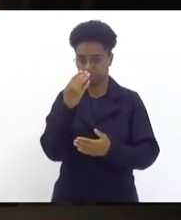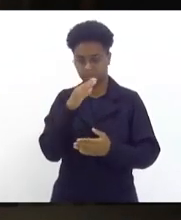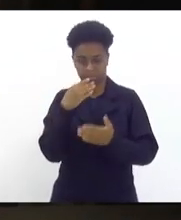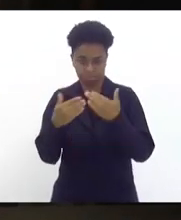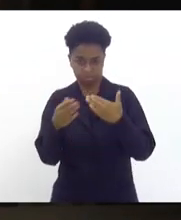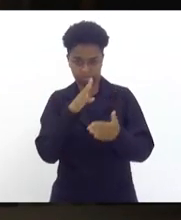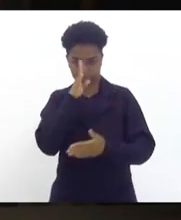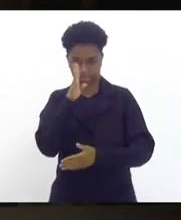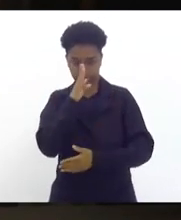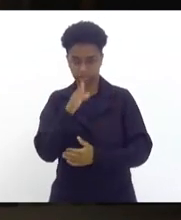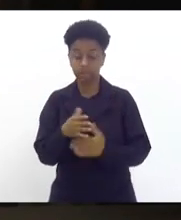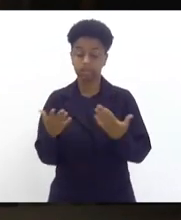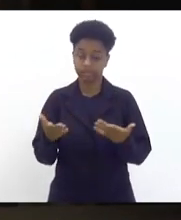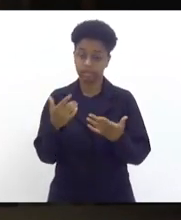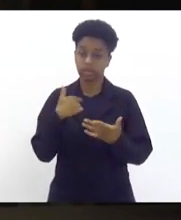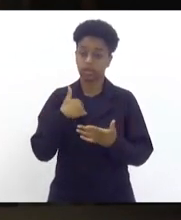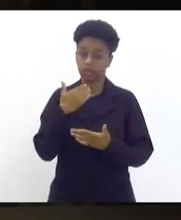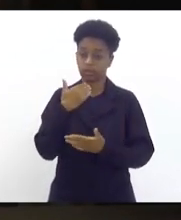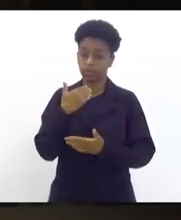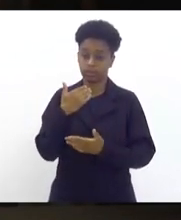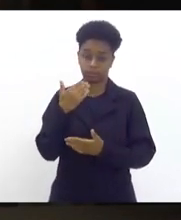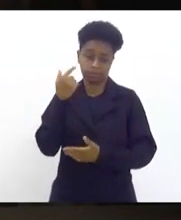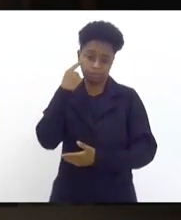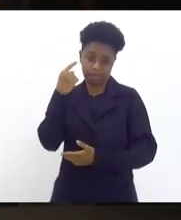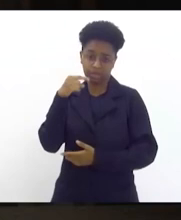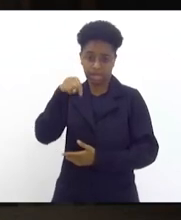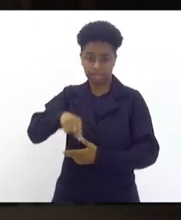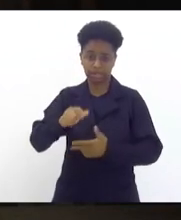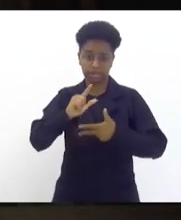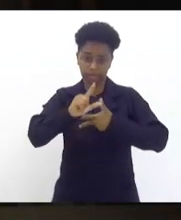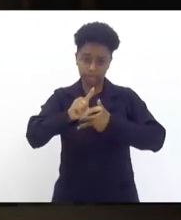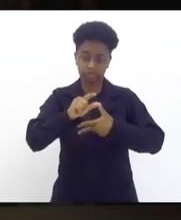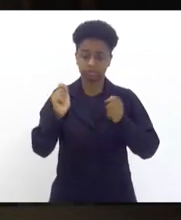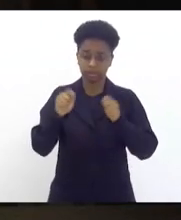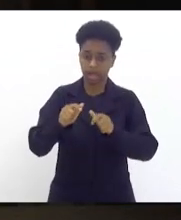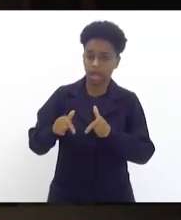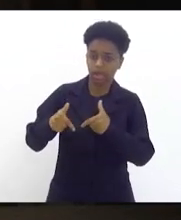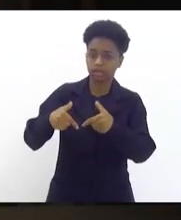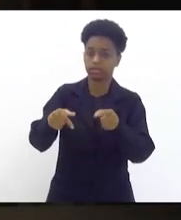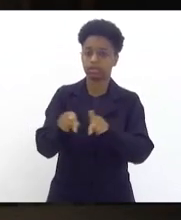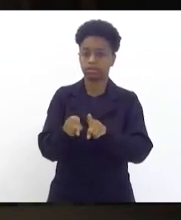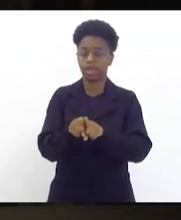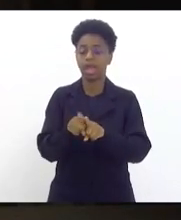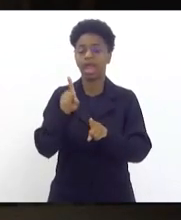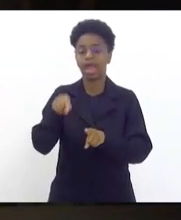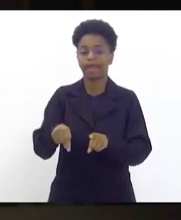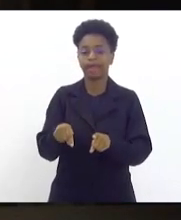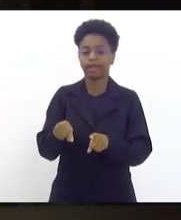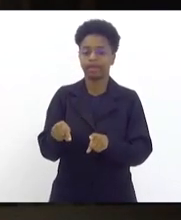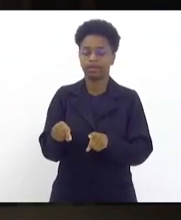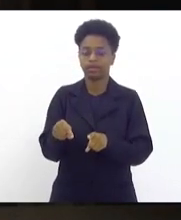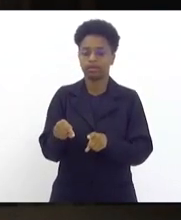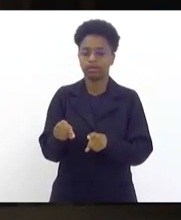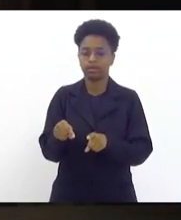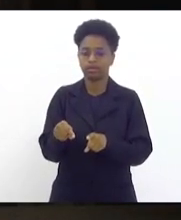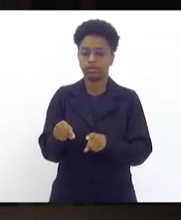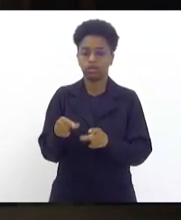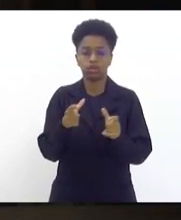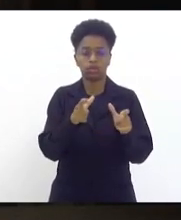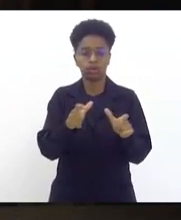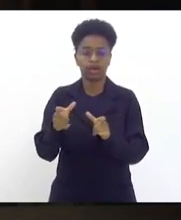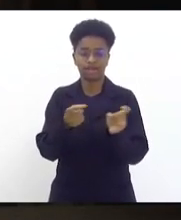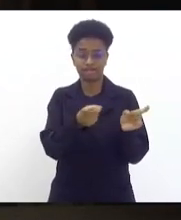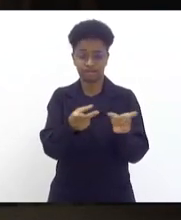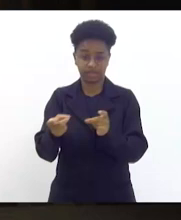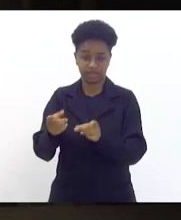pensem o que o legislativo pode fazer também que é terminar com os pontos de ferros velhos